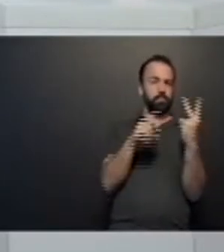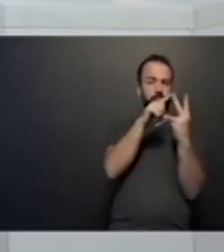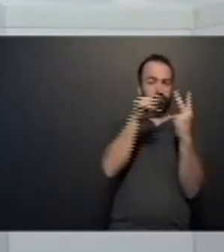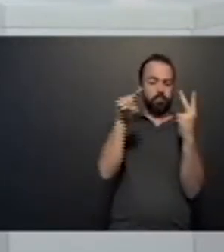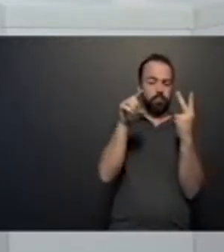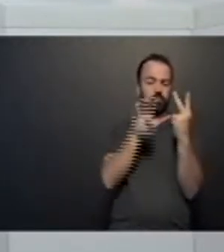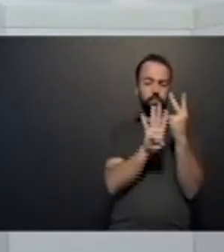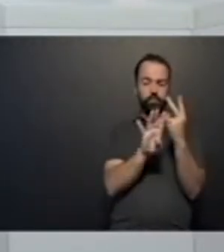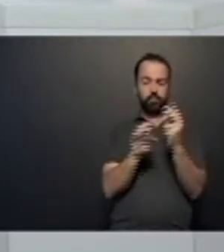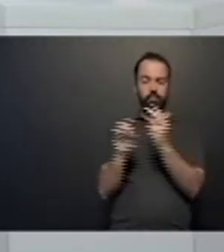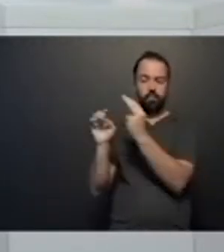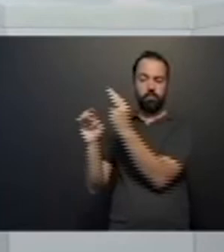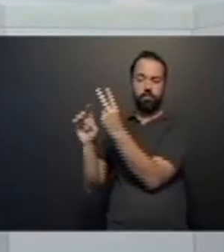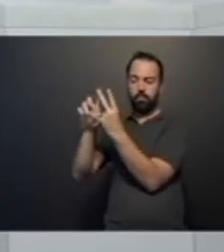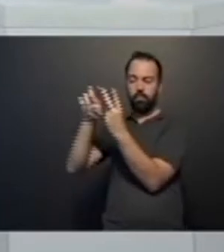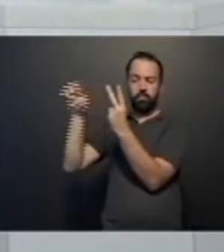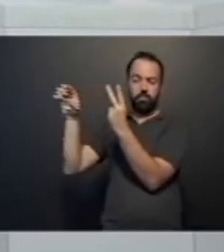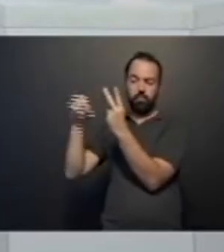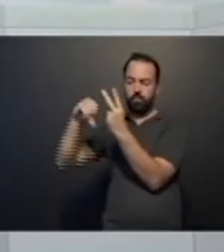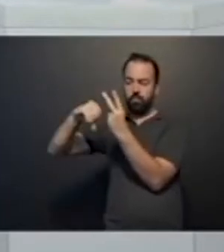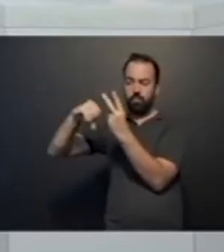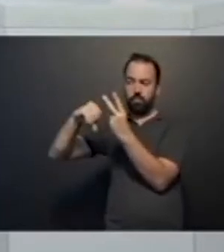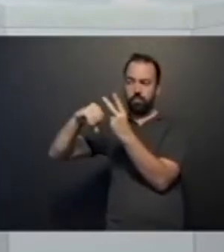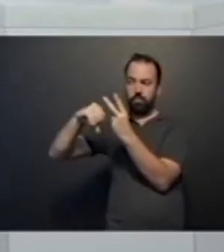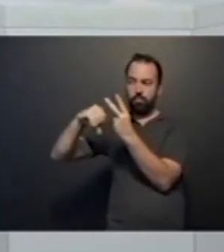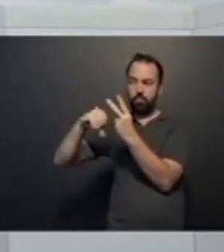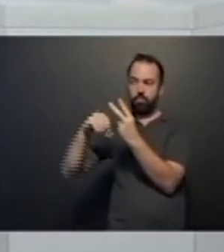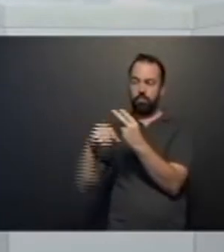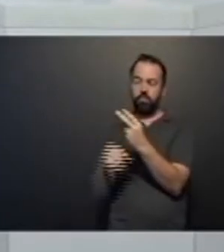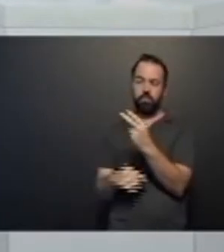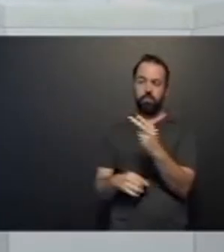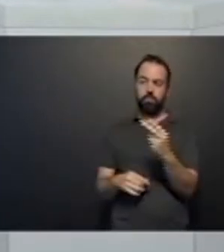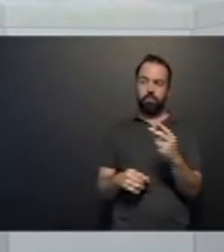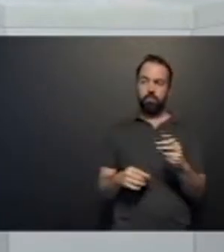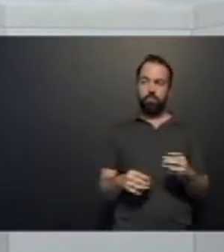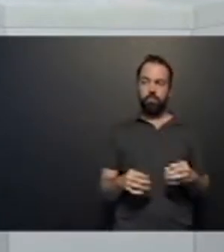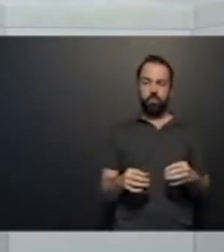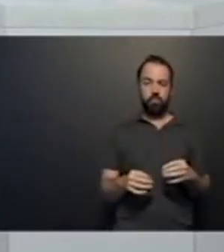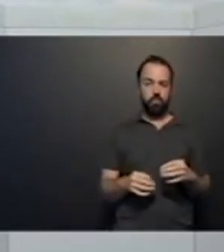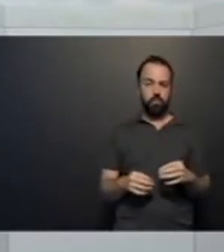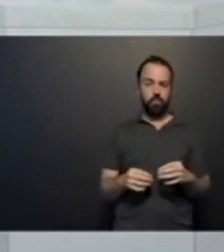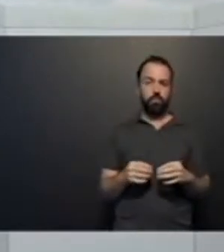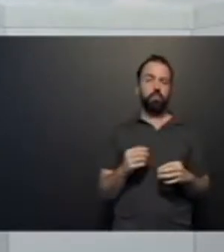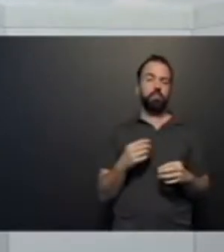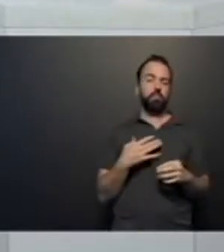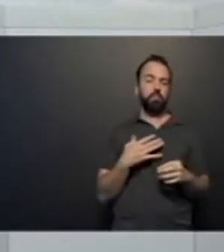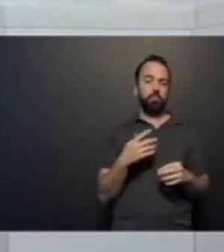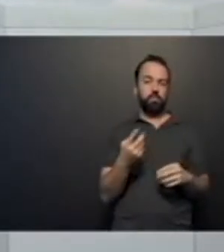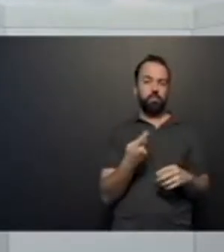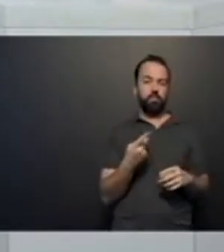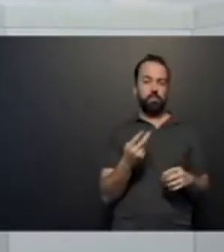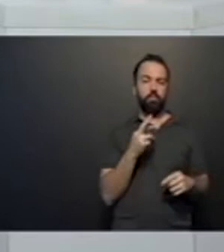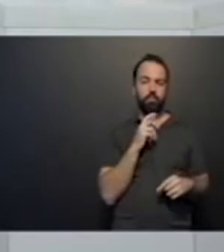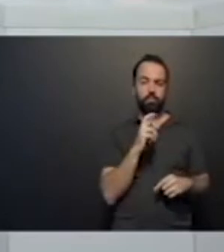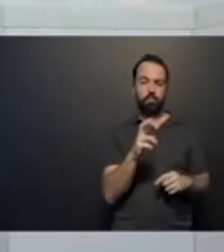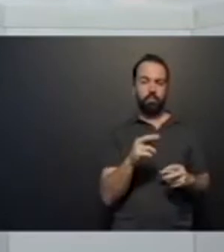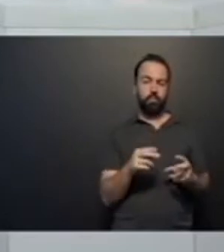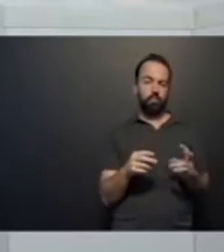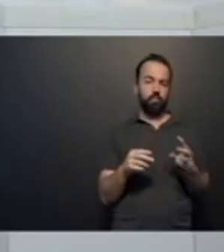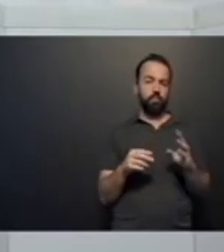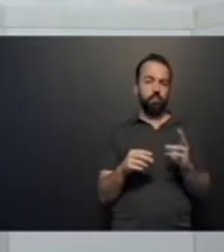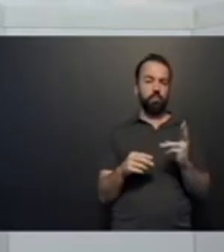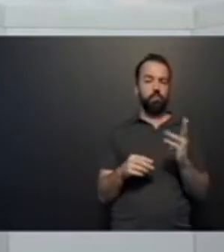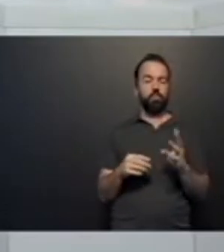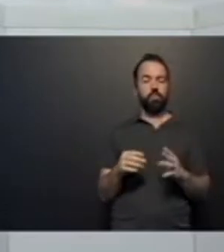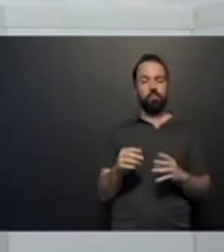raiz quadrada de quatro e a raiz quadrada de nove nós podemos afirmar com certeza que ela é um número